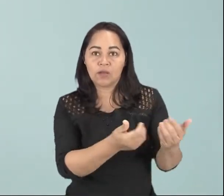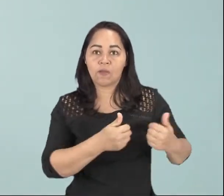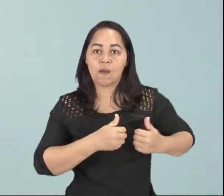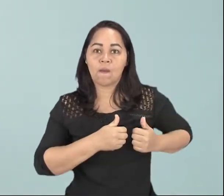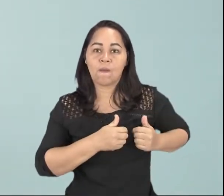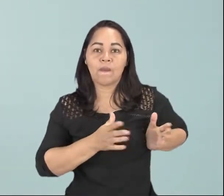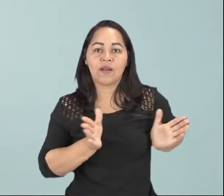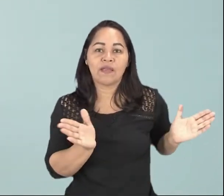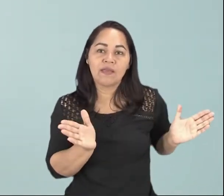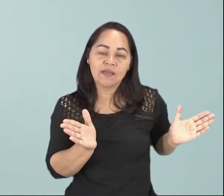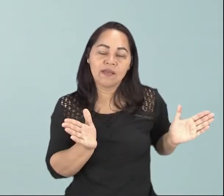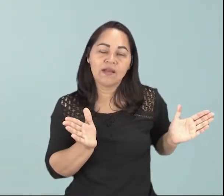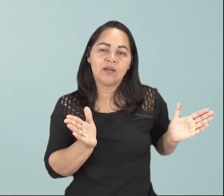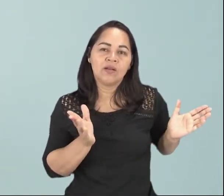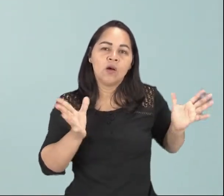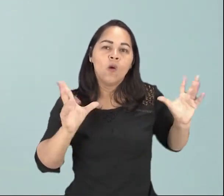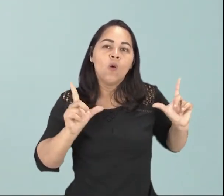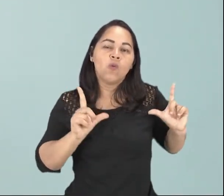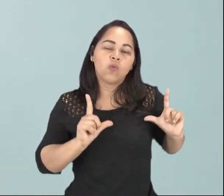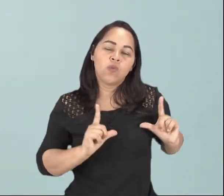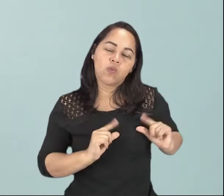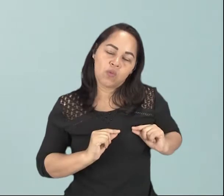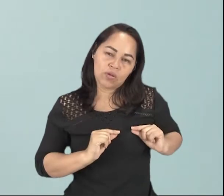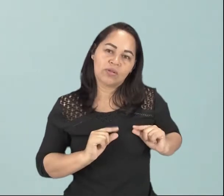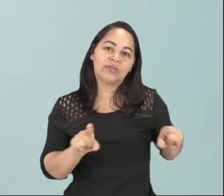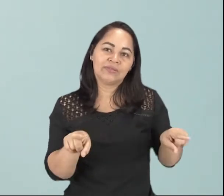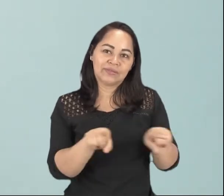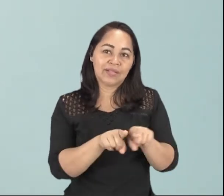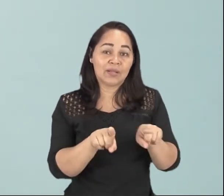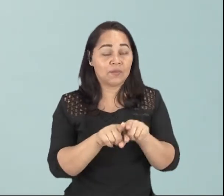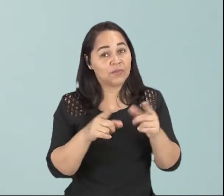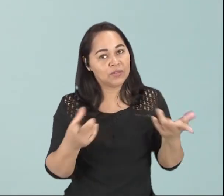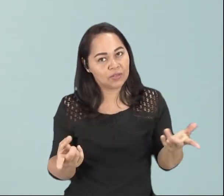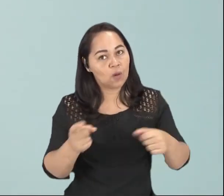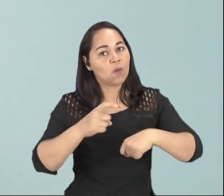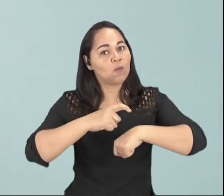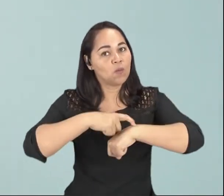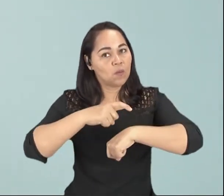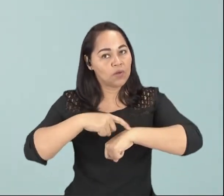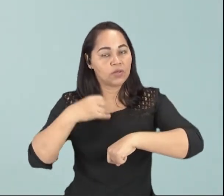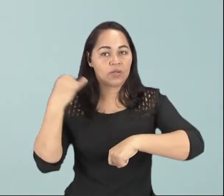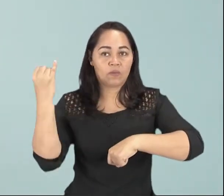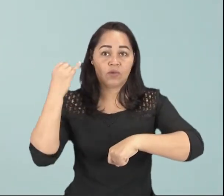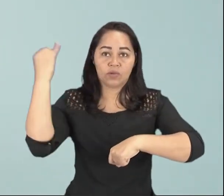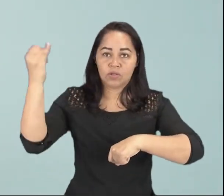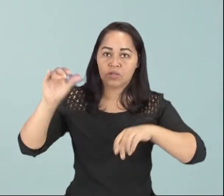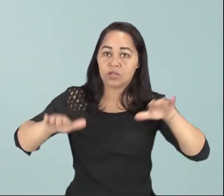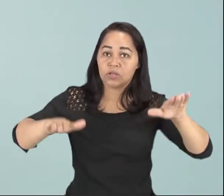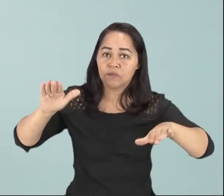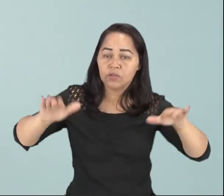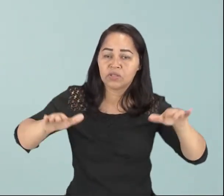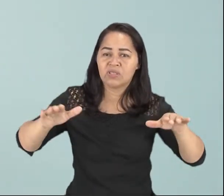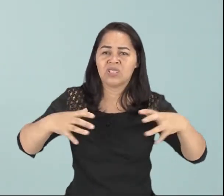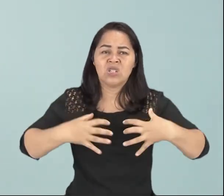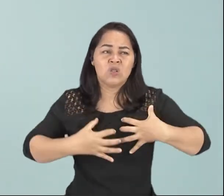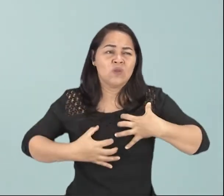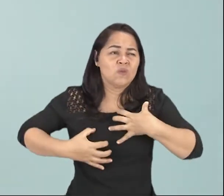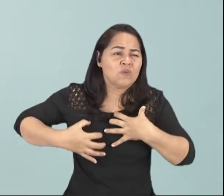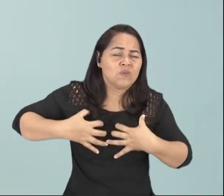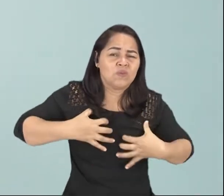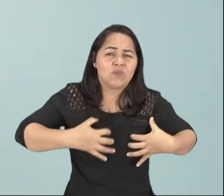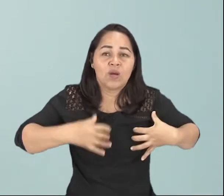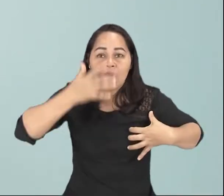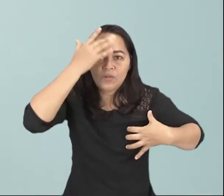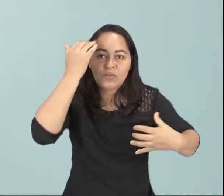abrindo seu coração e falar alivia certas dores. Então esse é um momento muito importante. Às vezes a gente está numa angústia e alguém chega